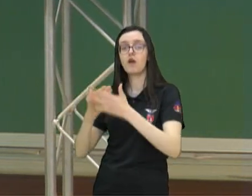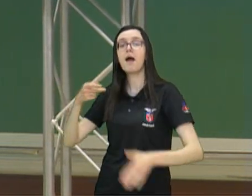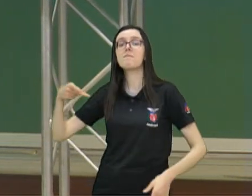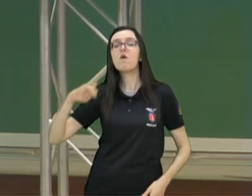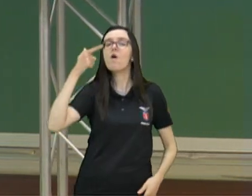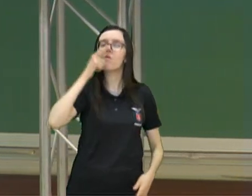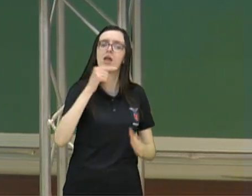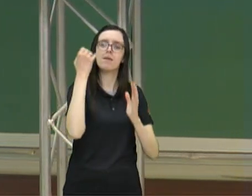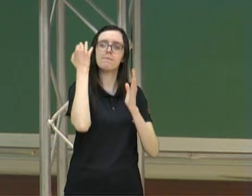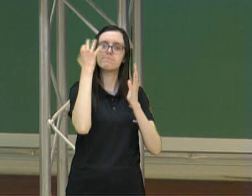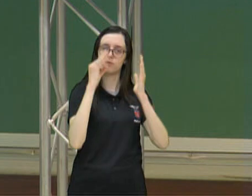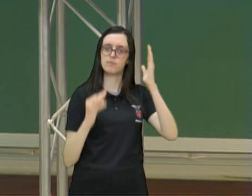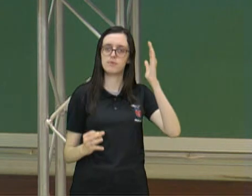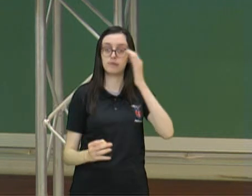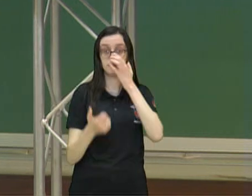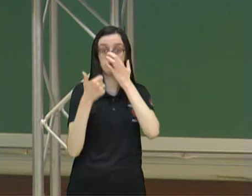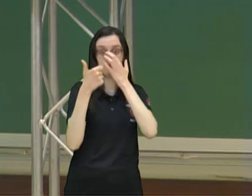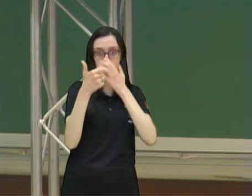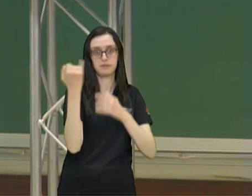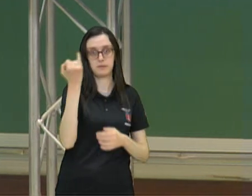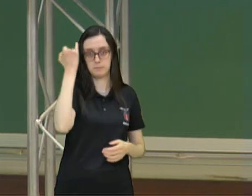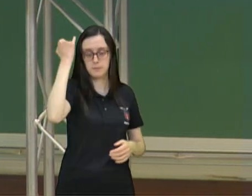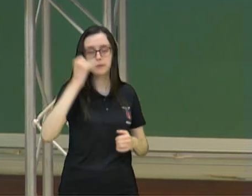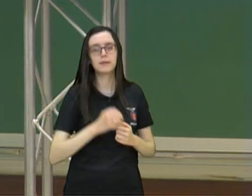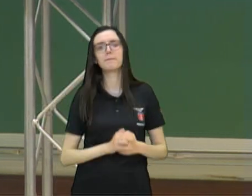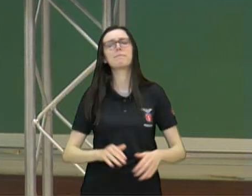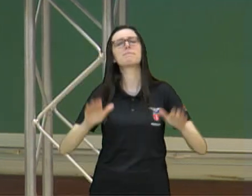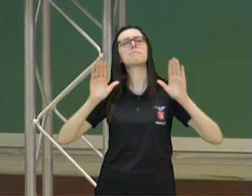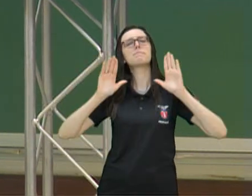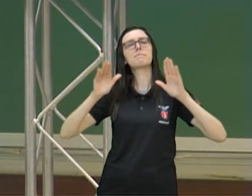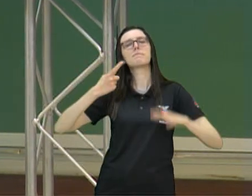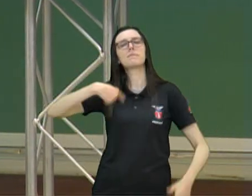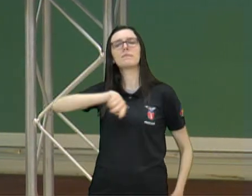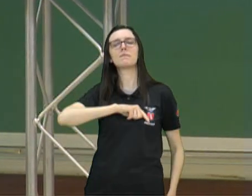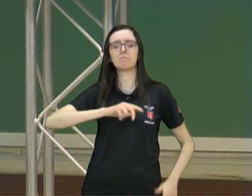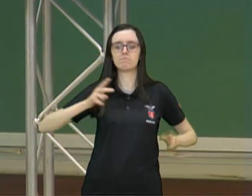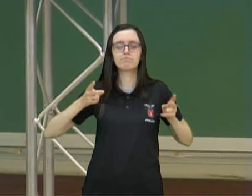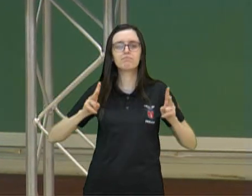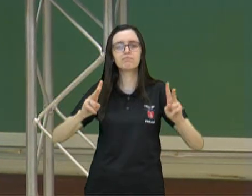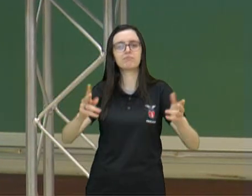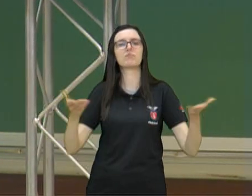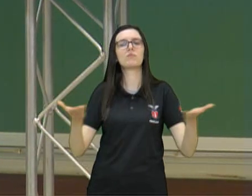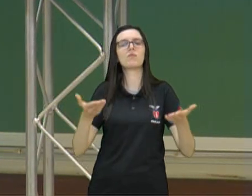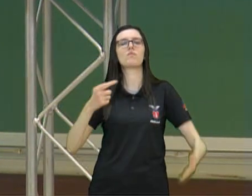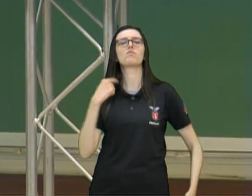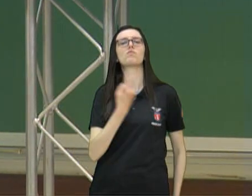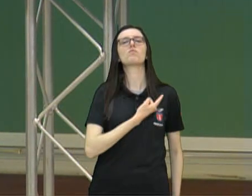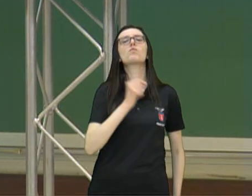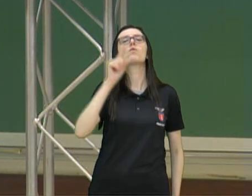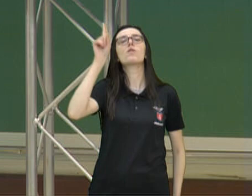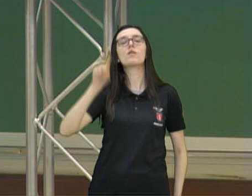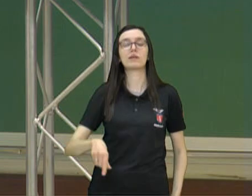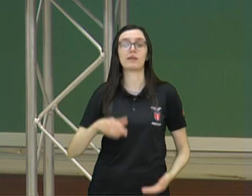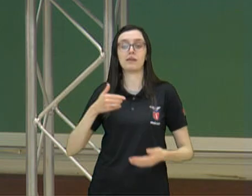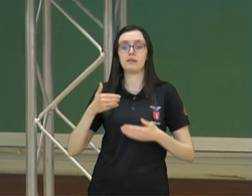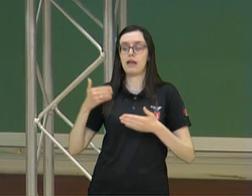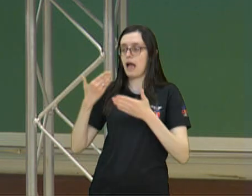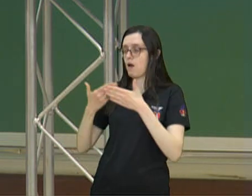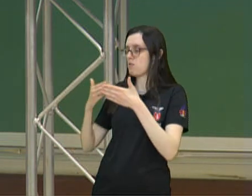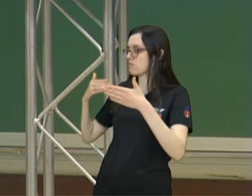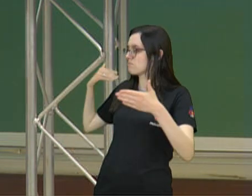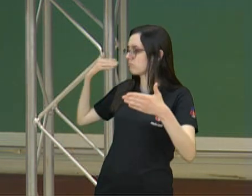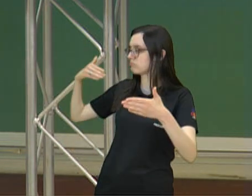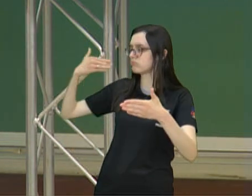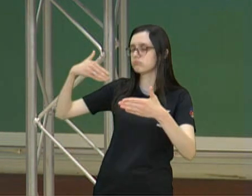possa fazer as correções devidas. Mas nós vamos dar continuidade às nossas últimas aulas que nós